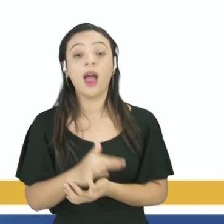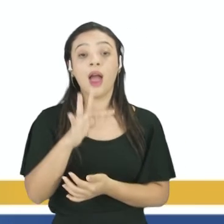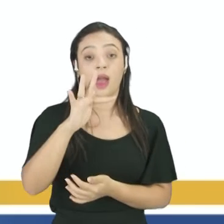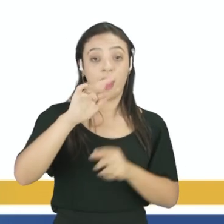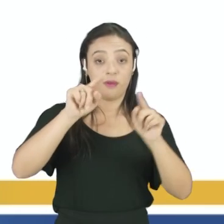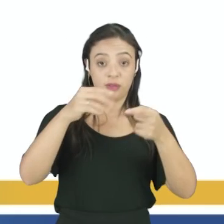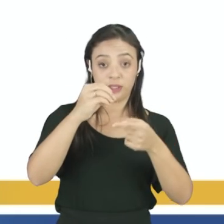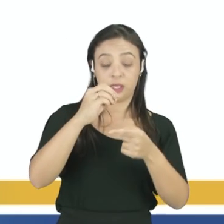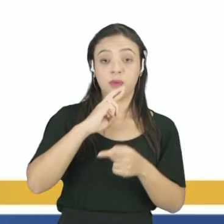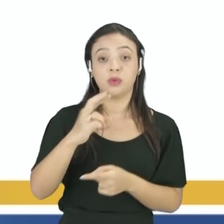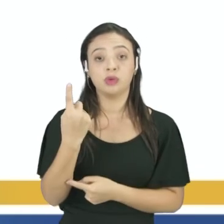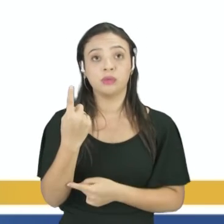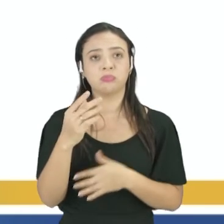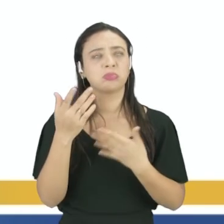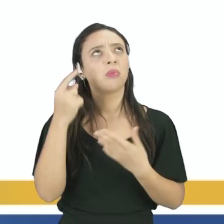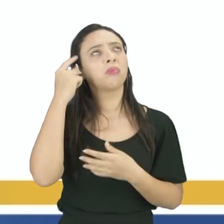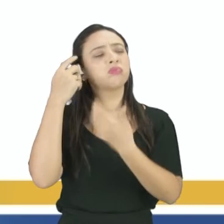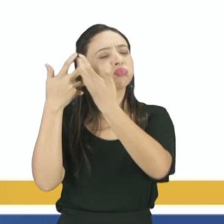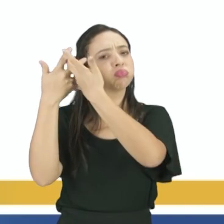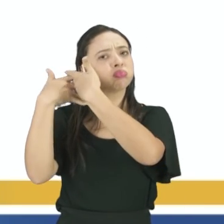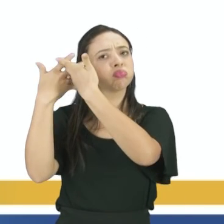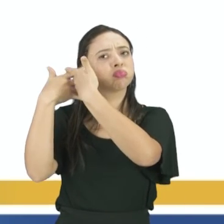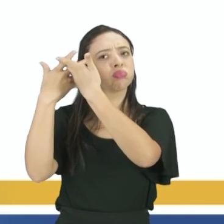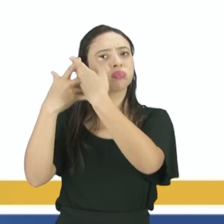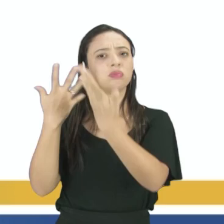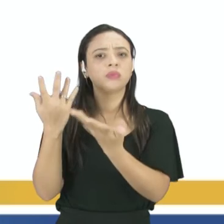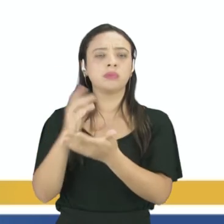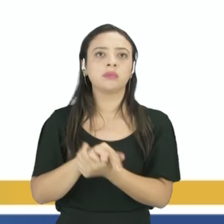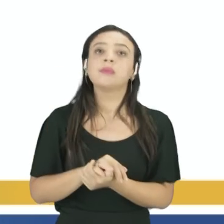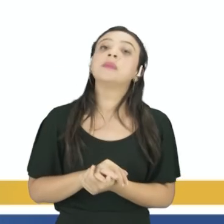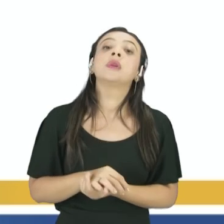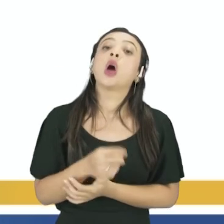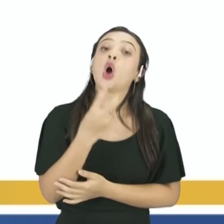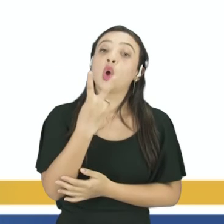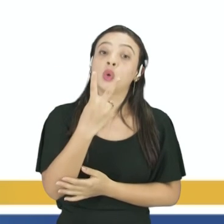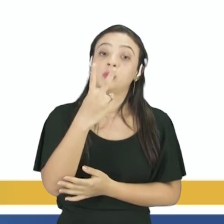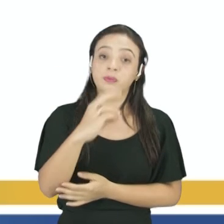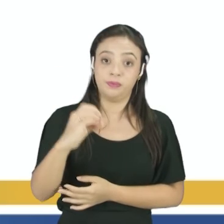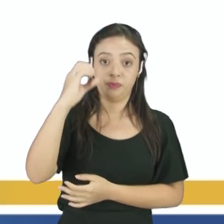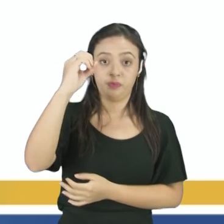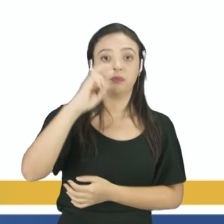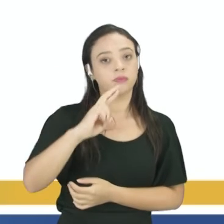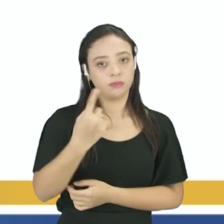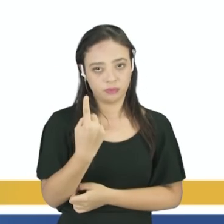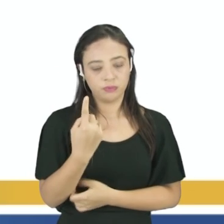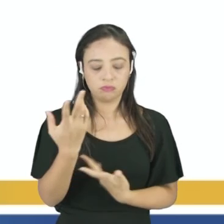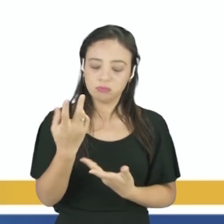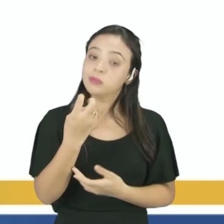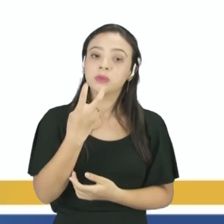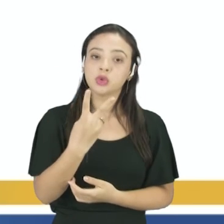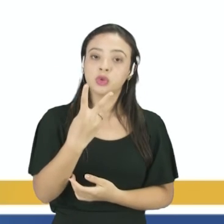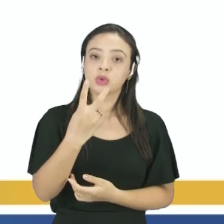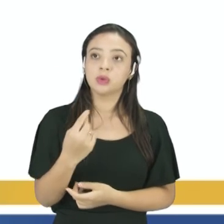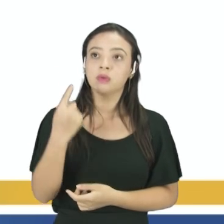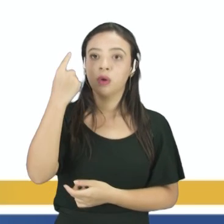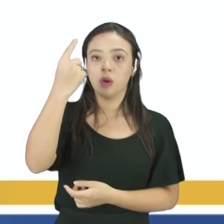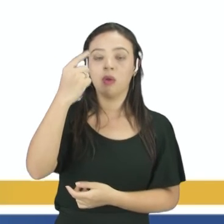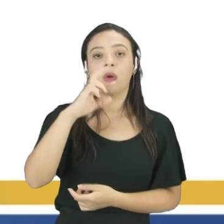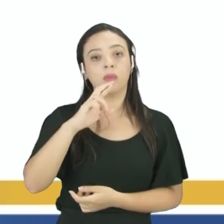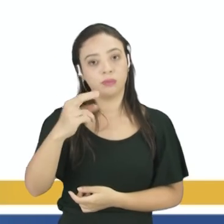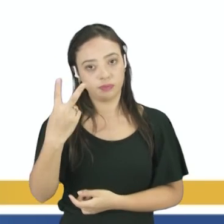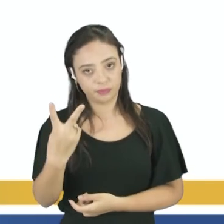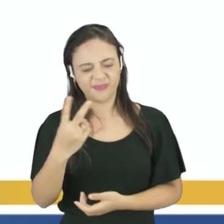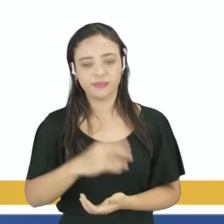1. Vamos pensar um pouquinho. 2 elevado a 0 é 1. 2 elevado a 1 é